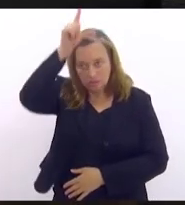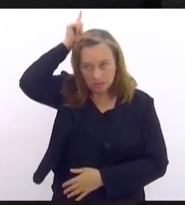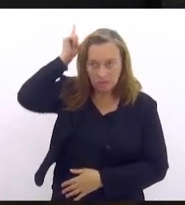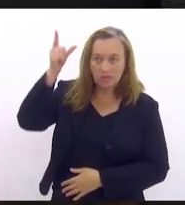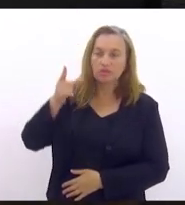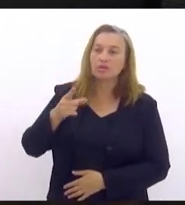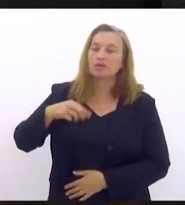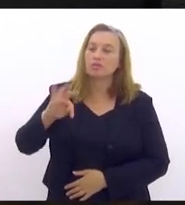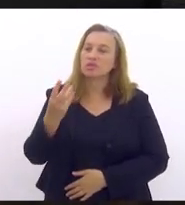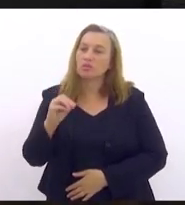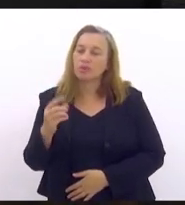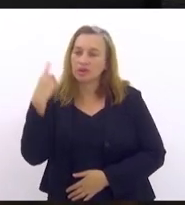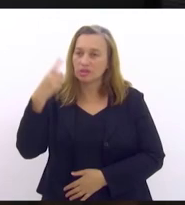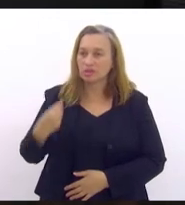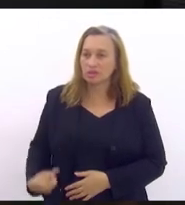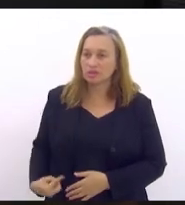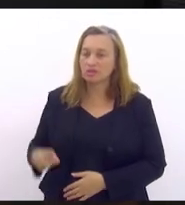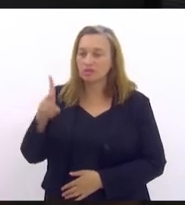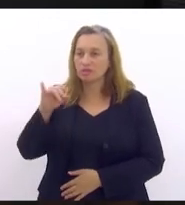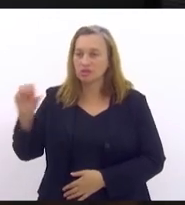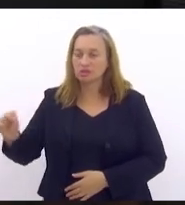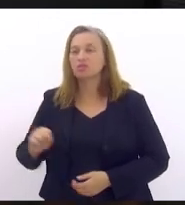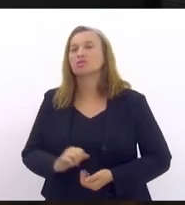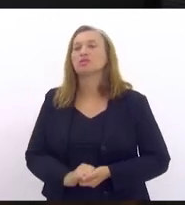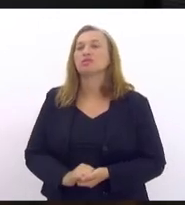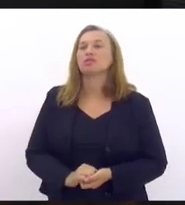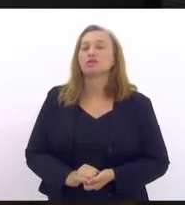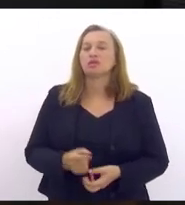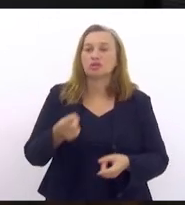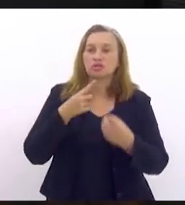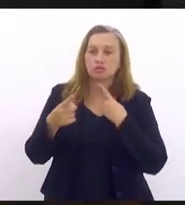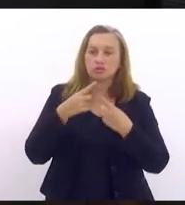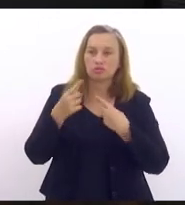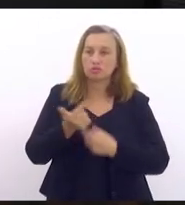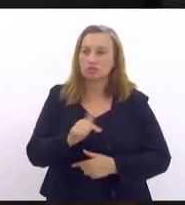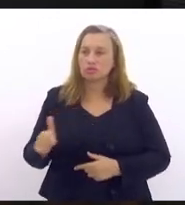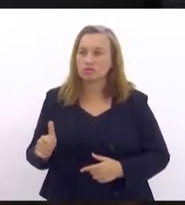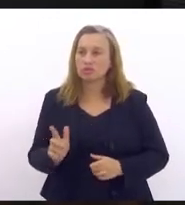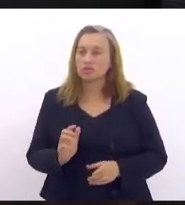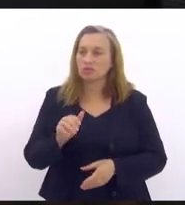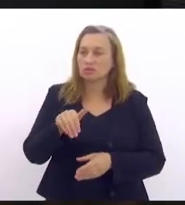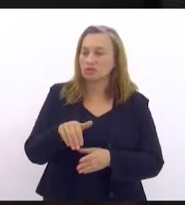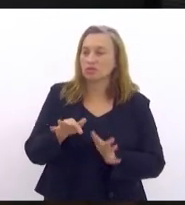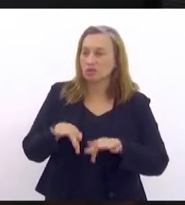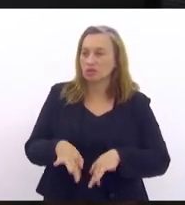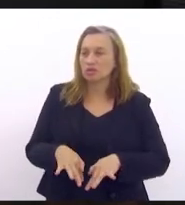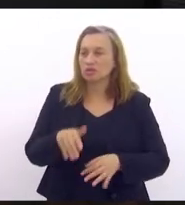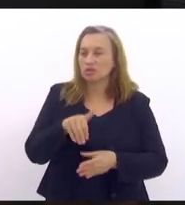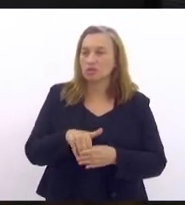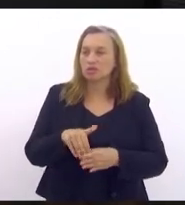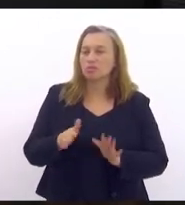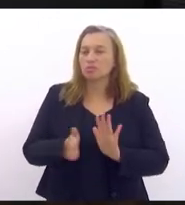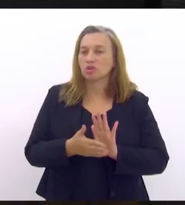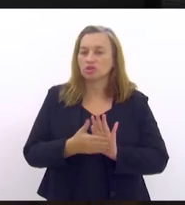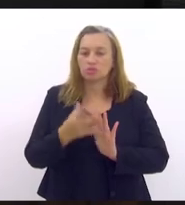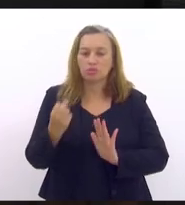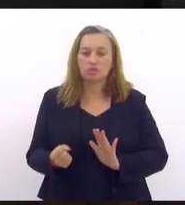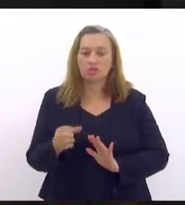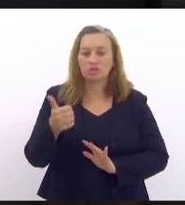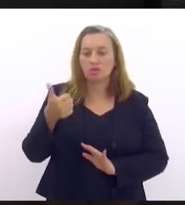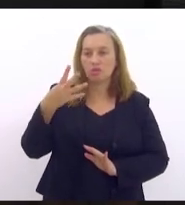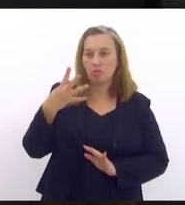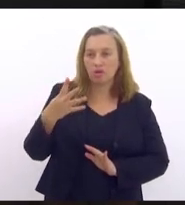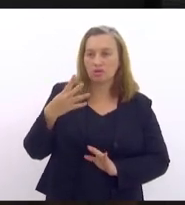Márcio Galberto, Dani Balbi, Vinícius Cozzolino. Em discussão, não havendo quem queira discutir, encerrada a discussão, a presente proposta recebeu